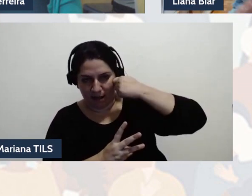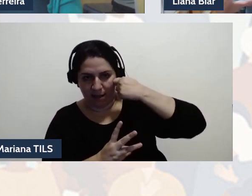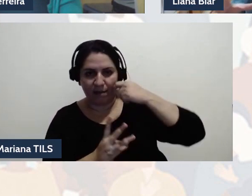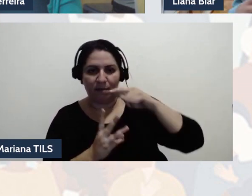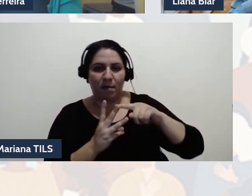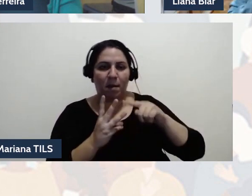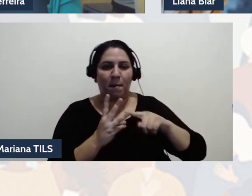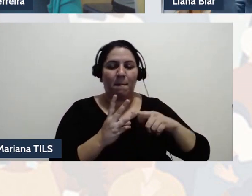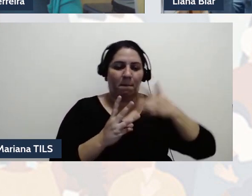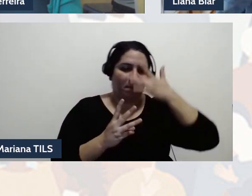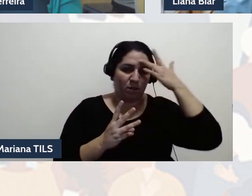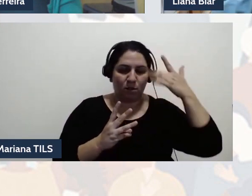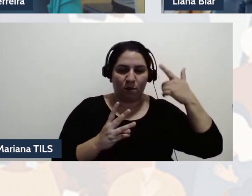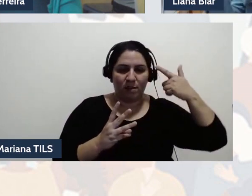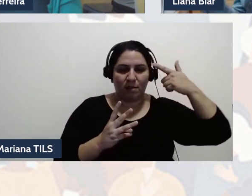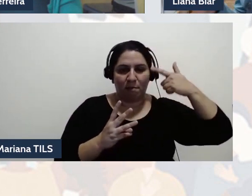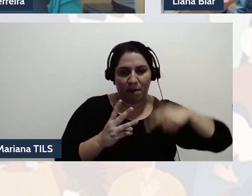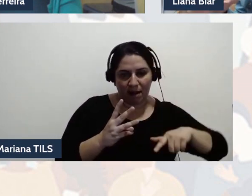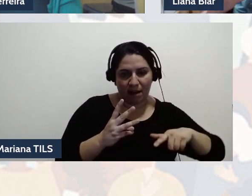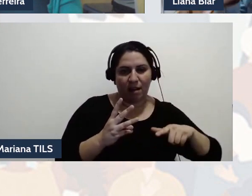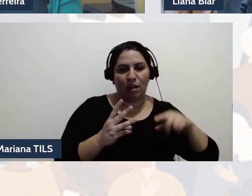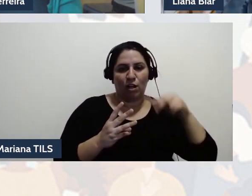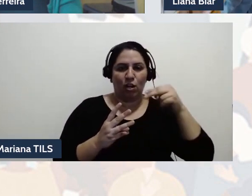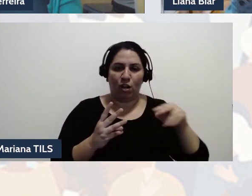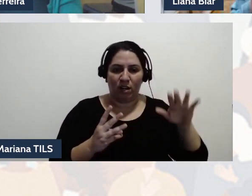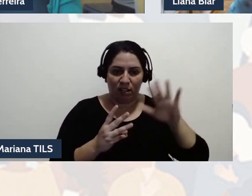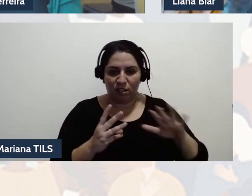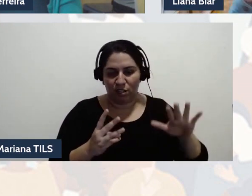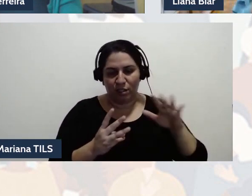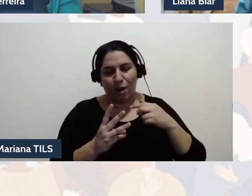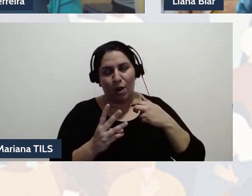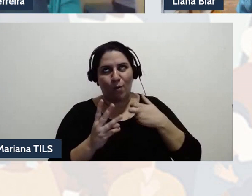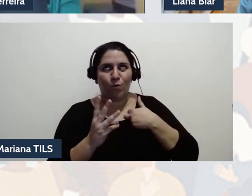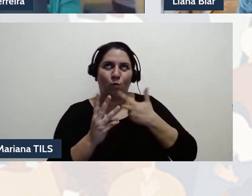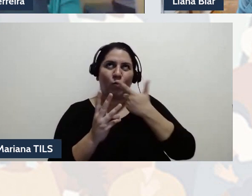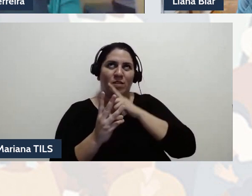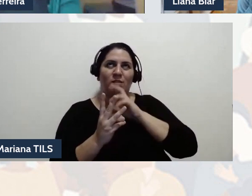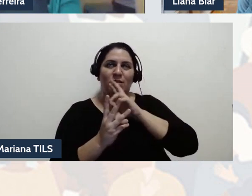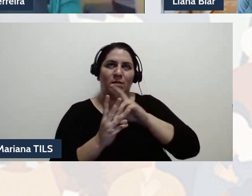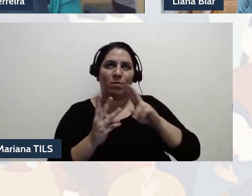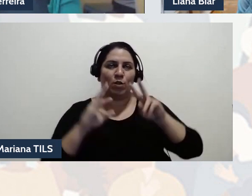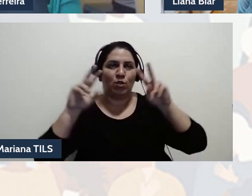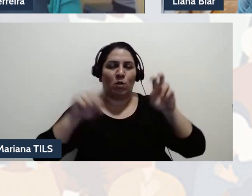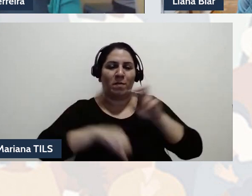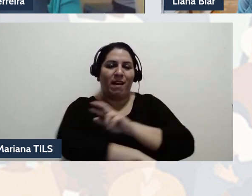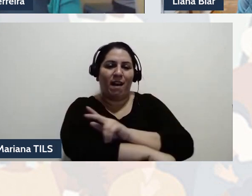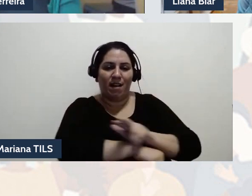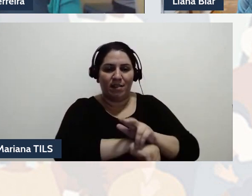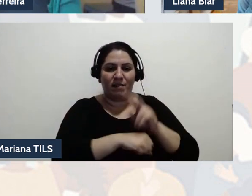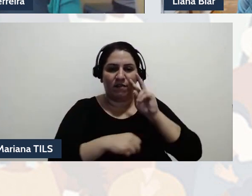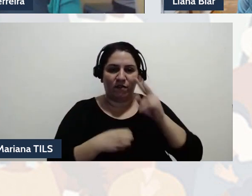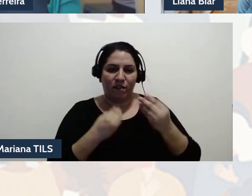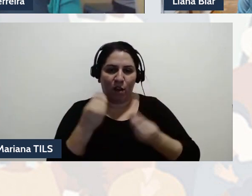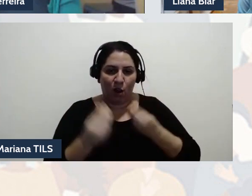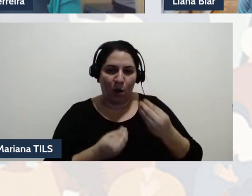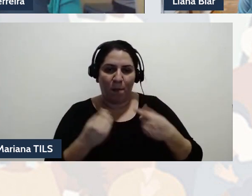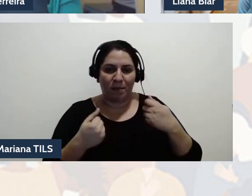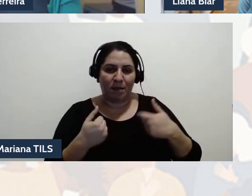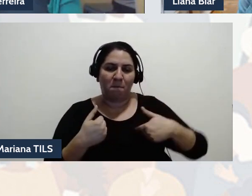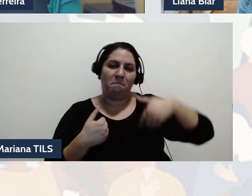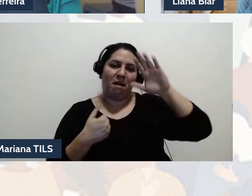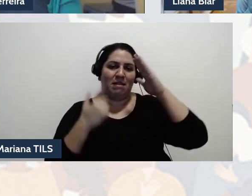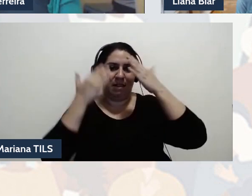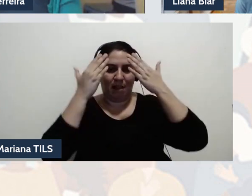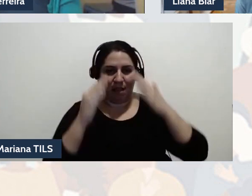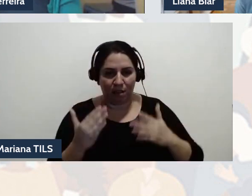nordestinas. Então, acho que eu precisaria de mais dados para pensar nessas diferenças da rotina